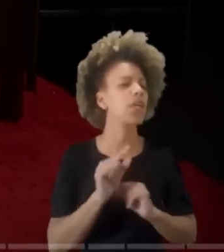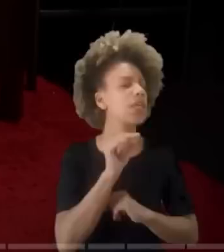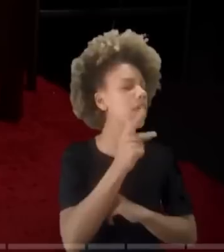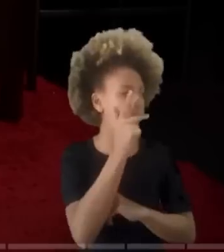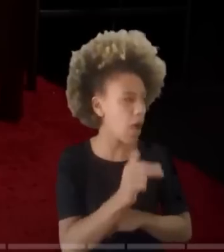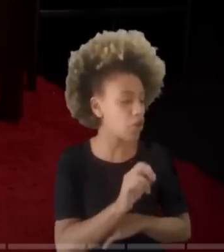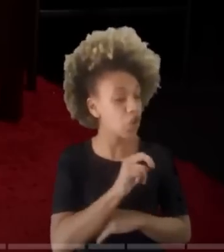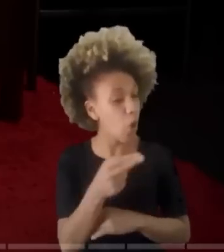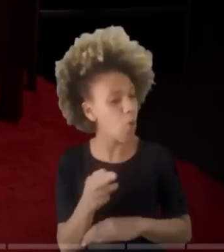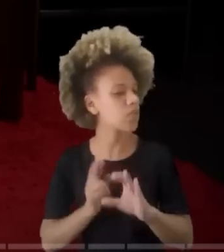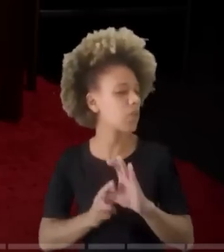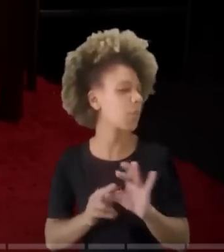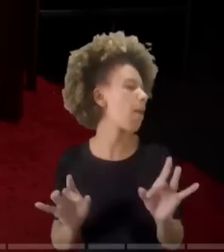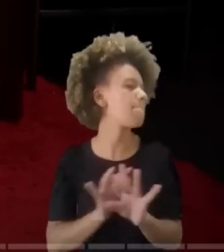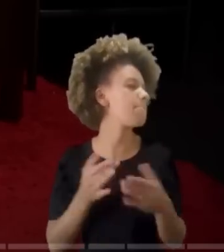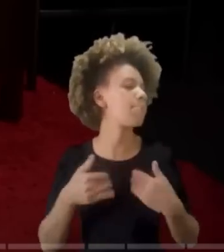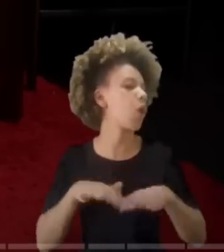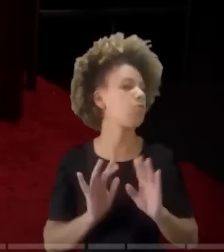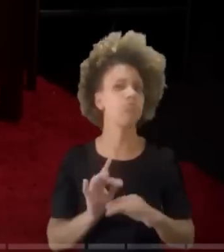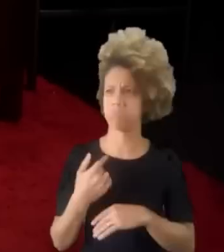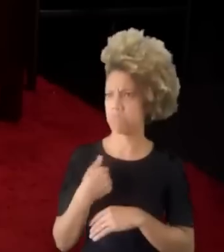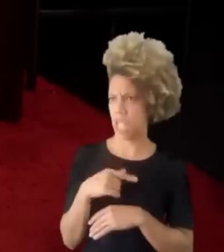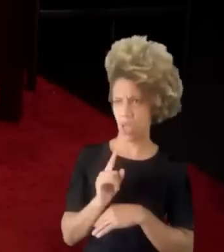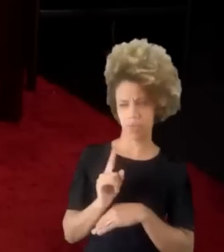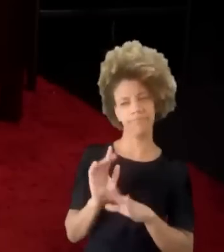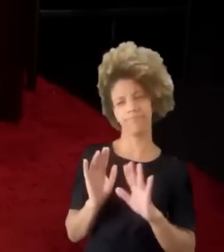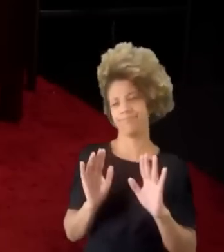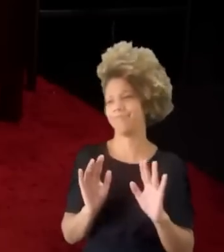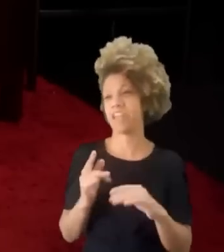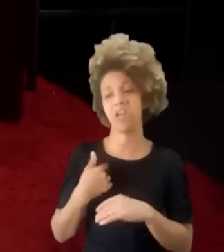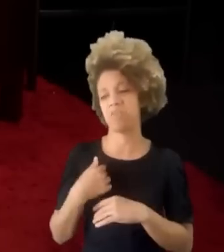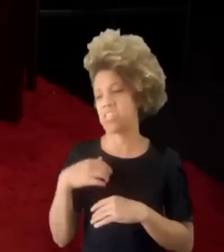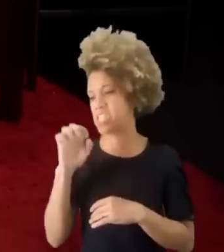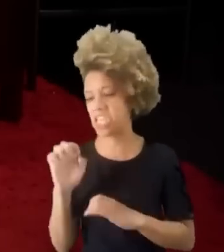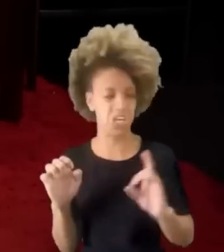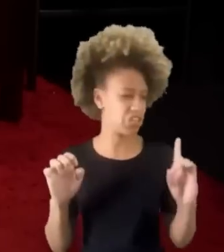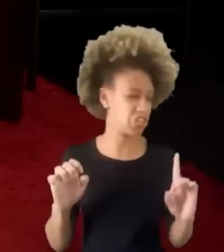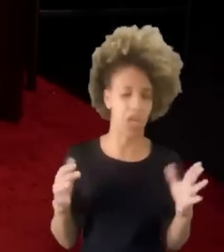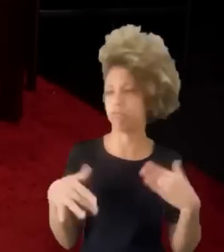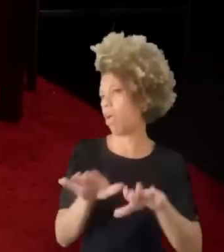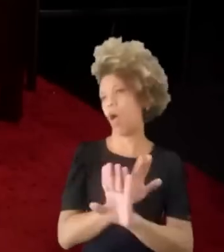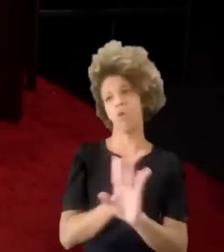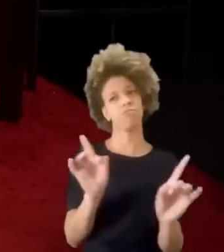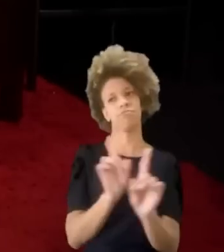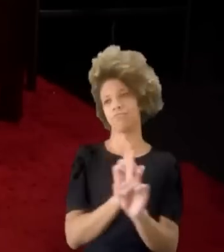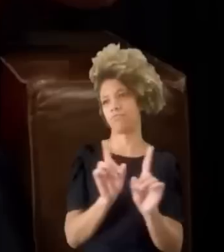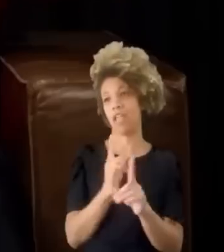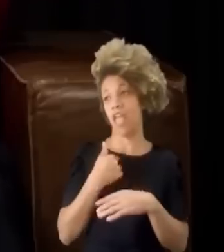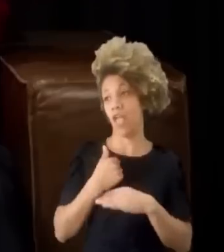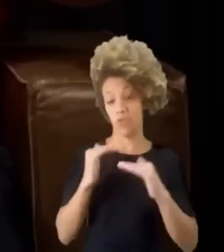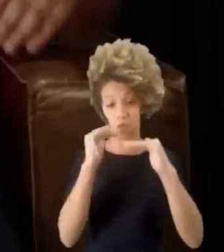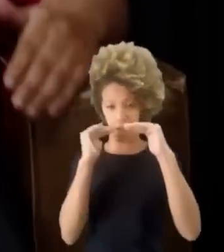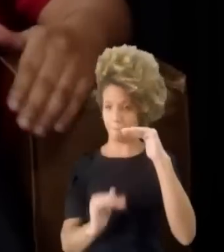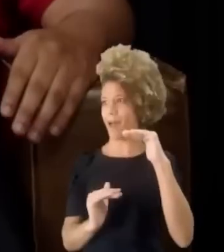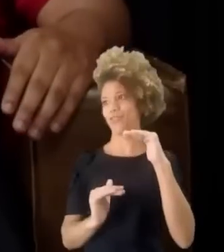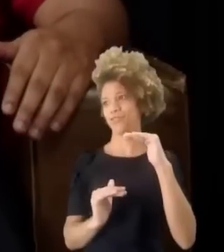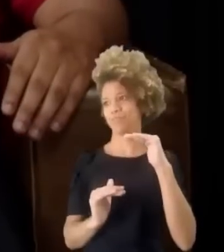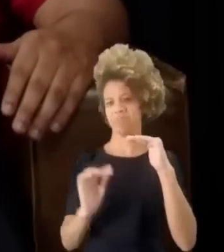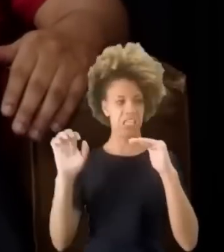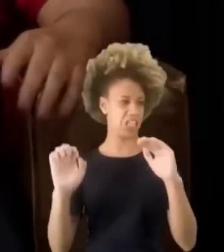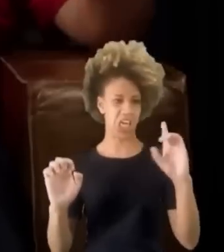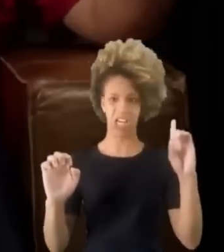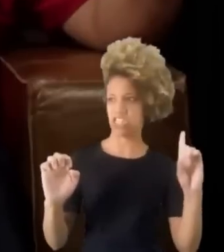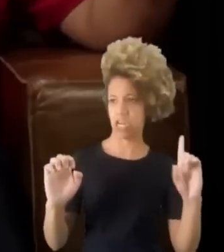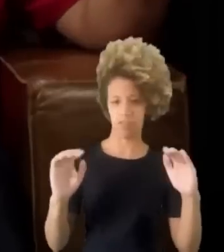ou se é comunista mesmo acabou Mano eu não falei de esquerda quando for de esquerda nem de direito eu sou um cara de baixo